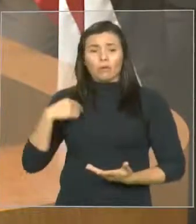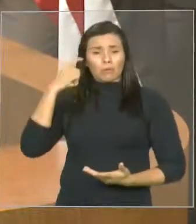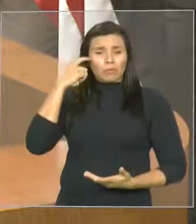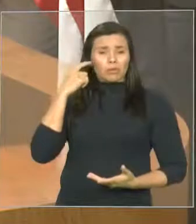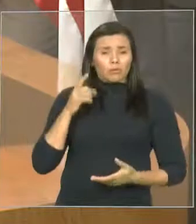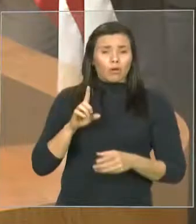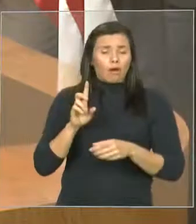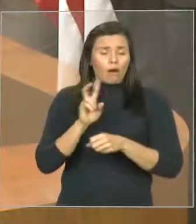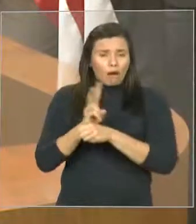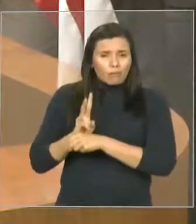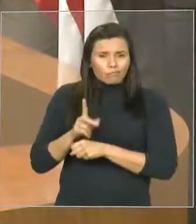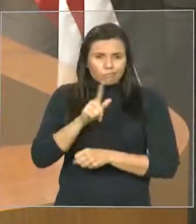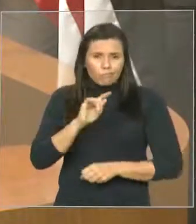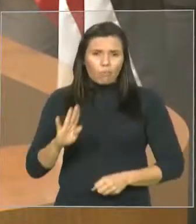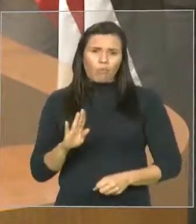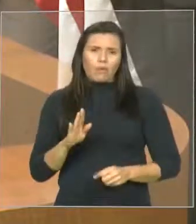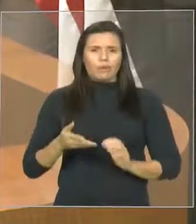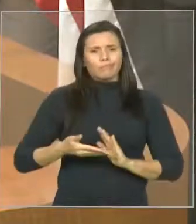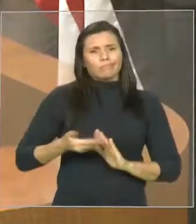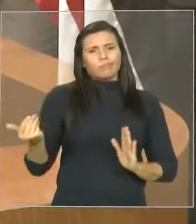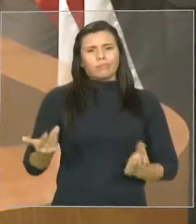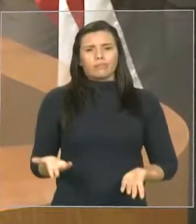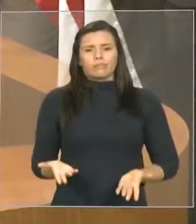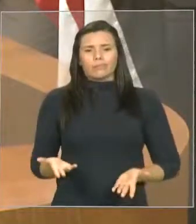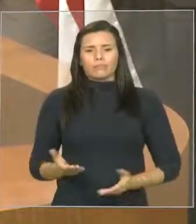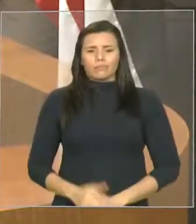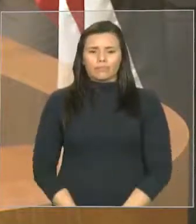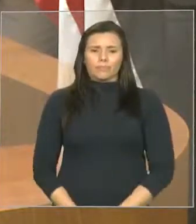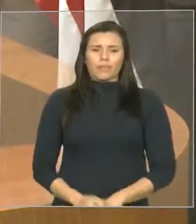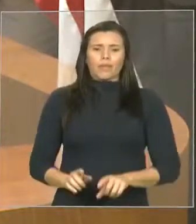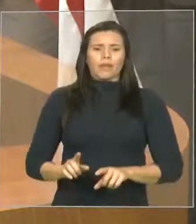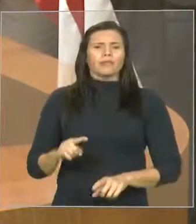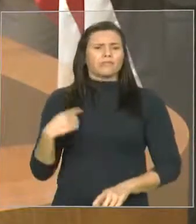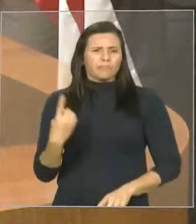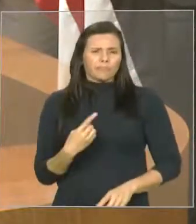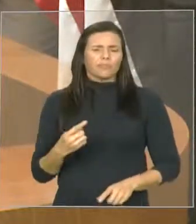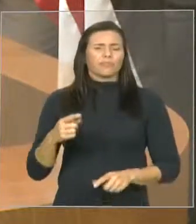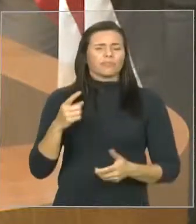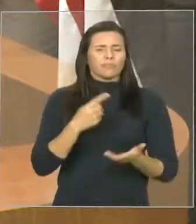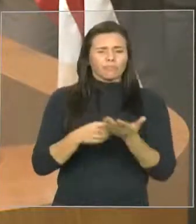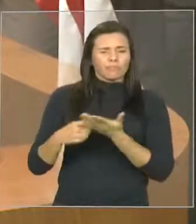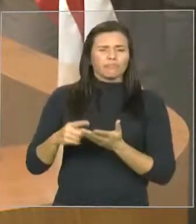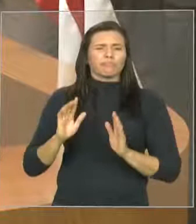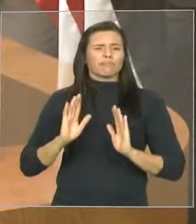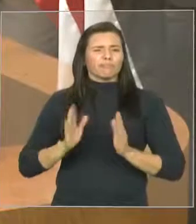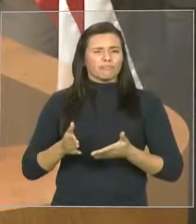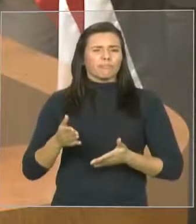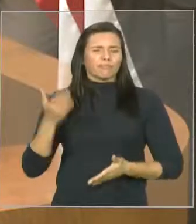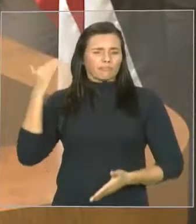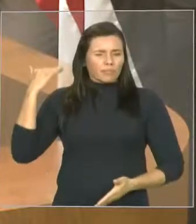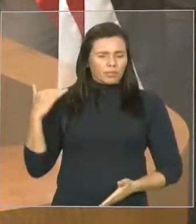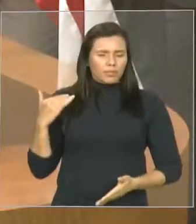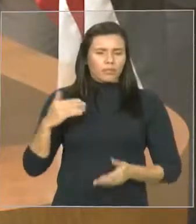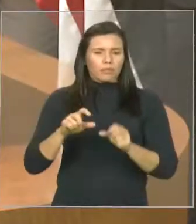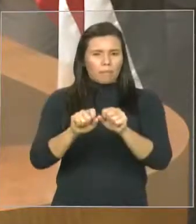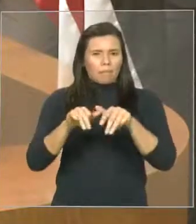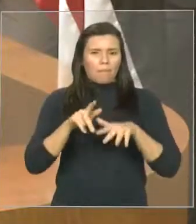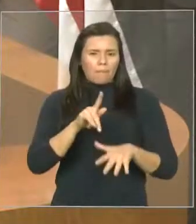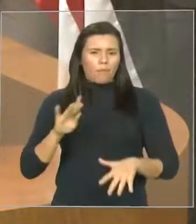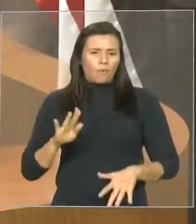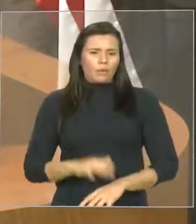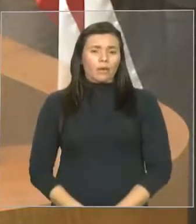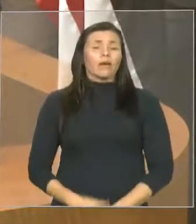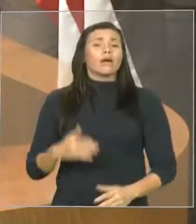incluiu os outros servidores, por força das audiências públicas que nós realizamos, só foi publicada no Diário de quinta-feira da